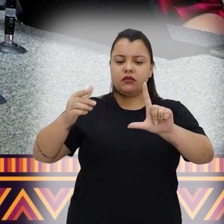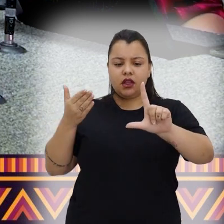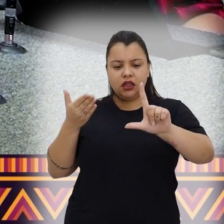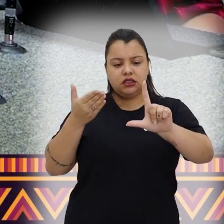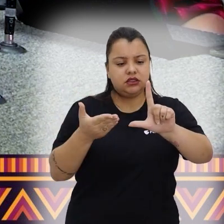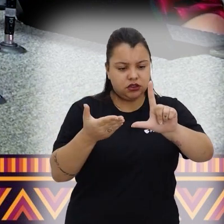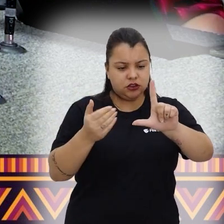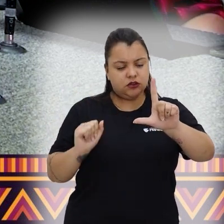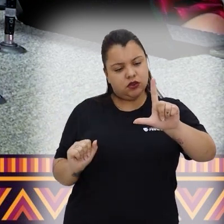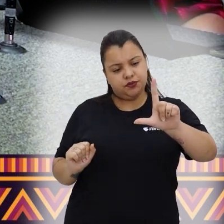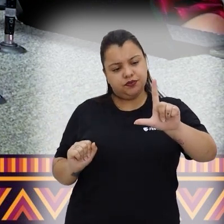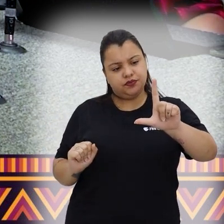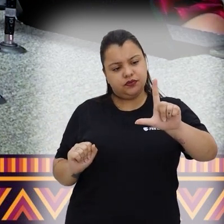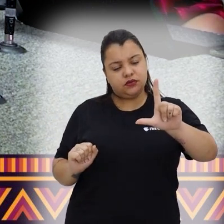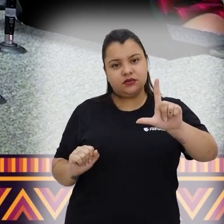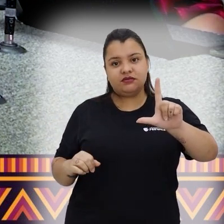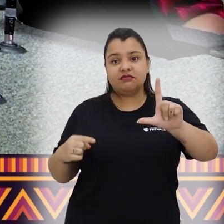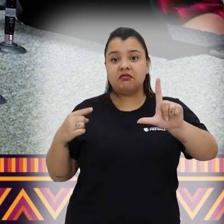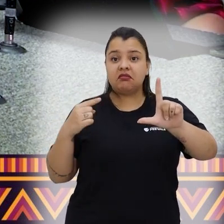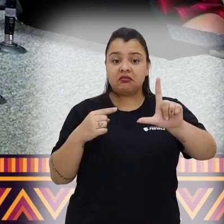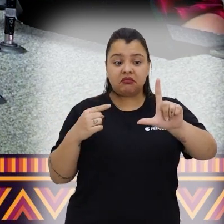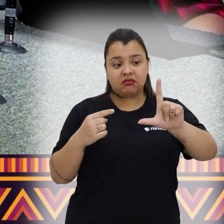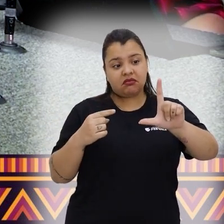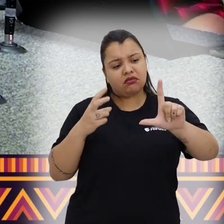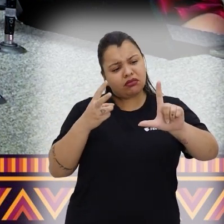esses ritos, eles vão parecer...